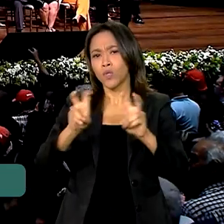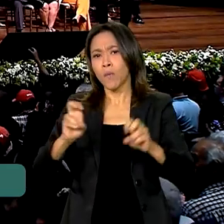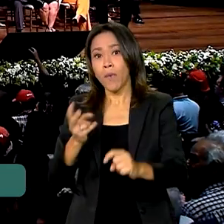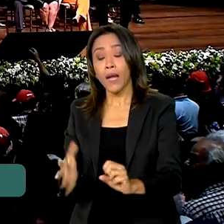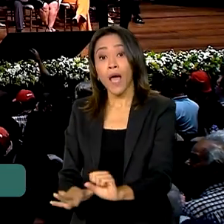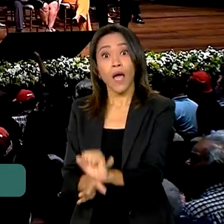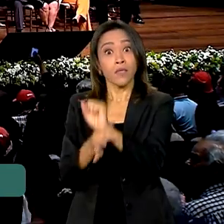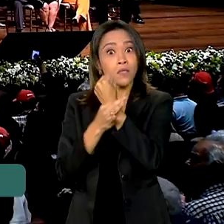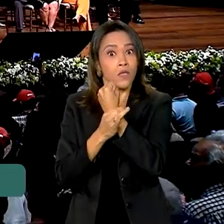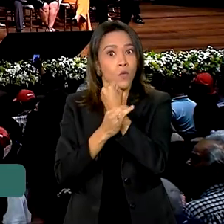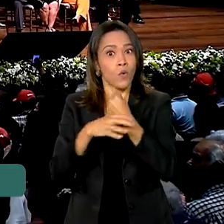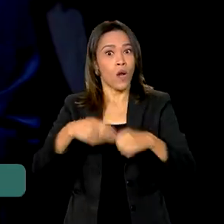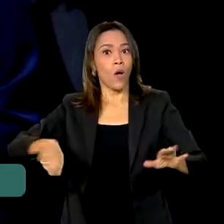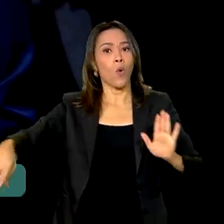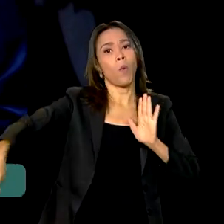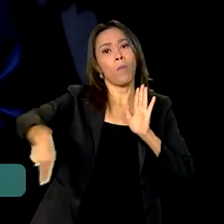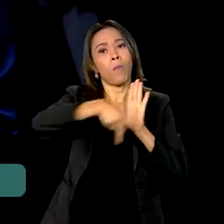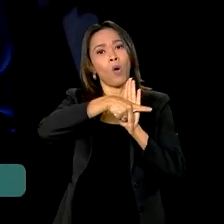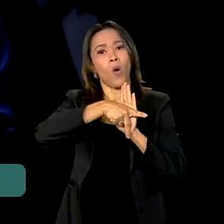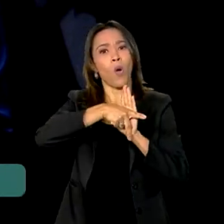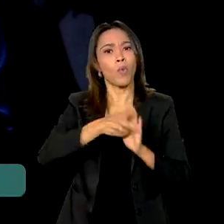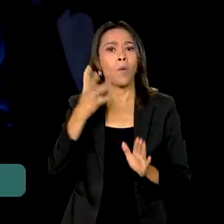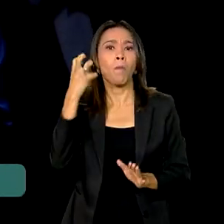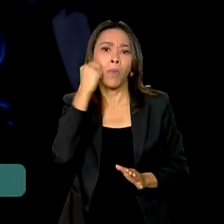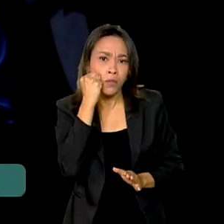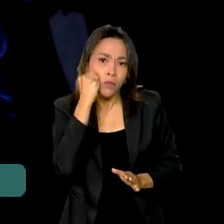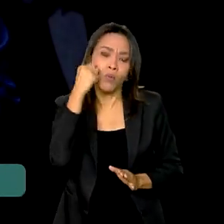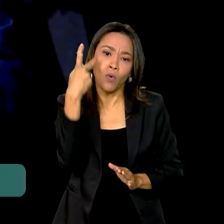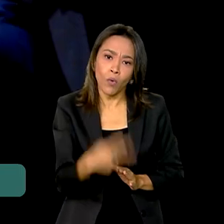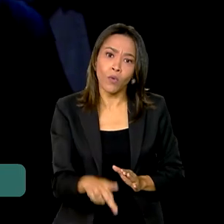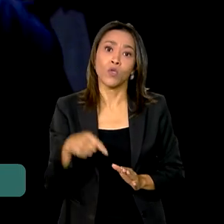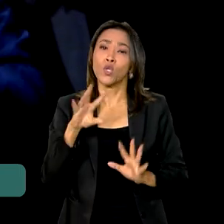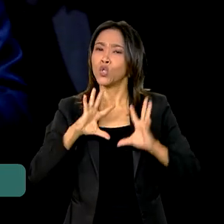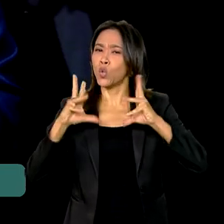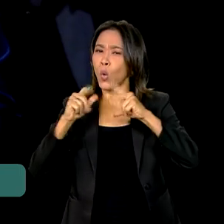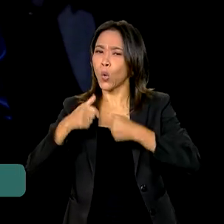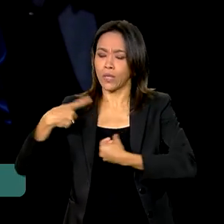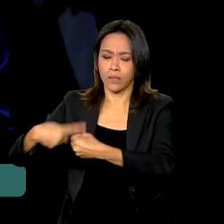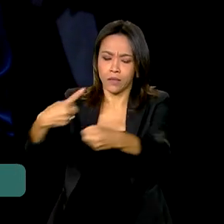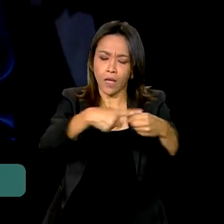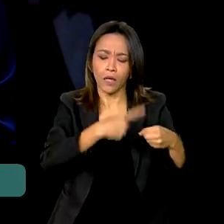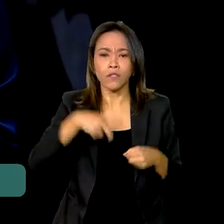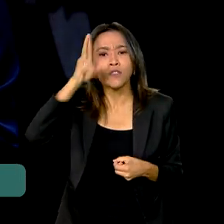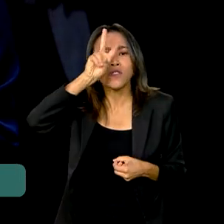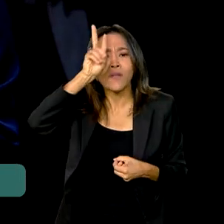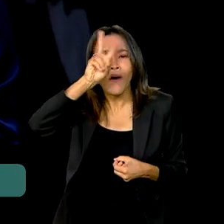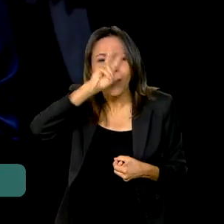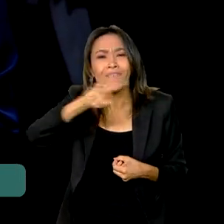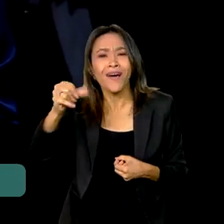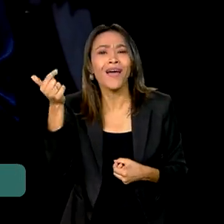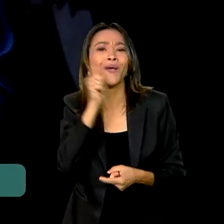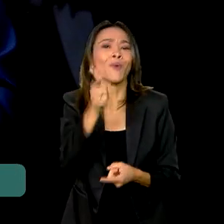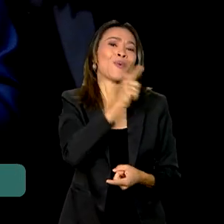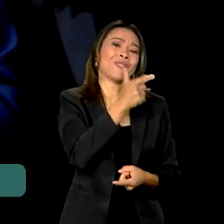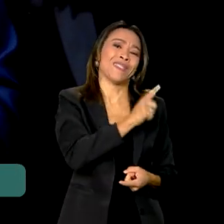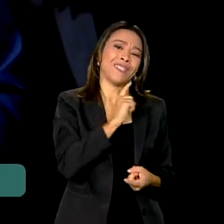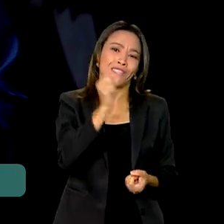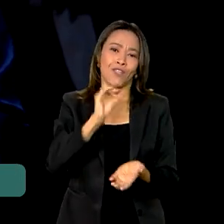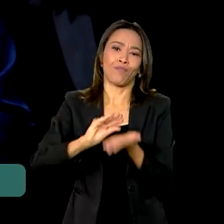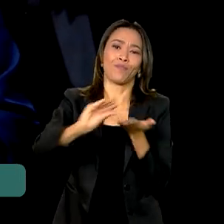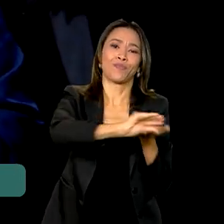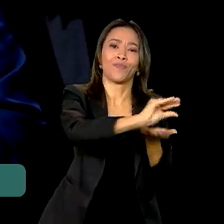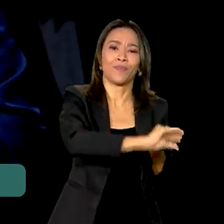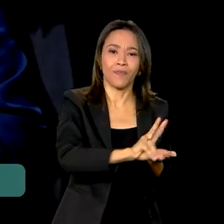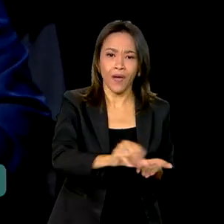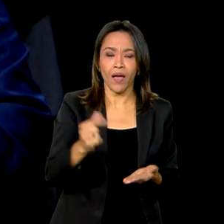patrimônio histórico-cultural. Todas as cidades históricas de Minas serão contempladas. É o governo